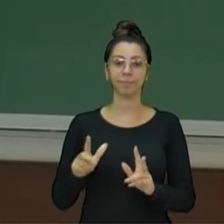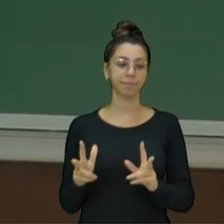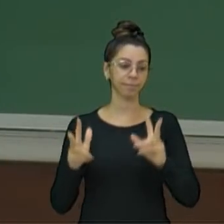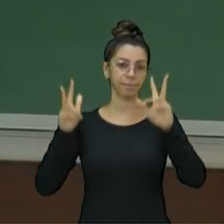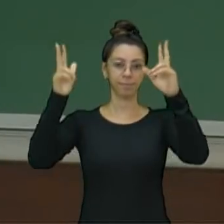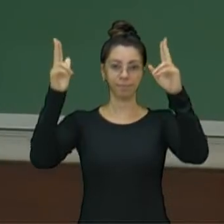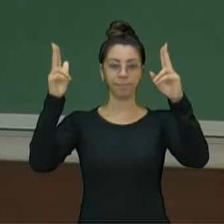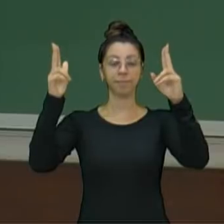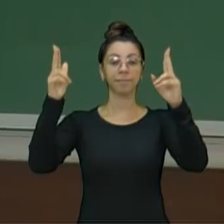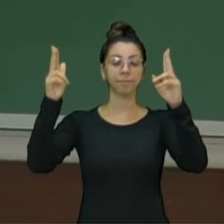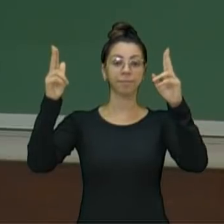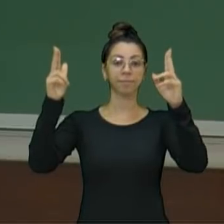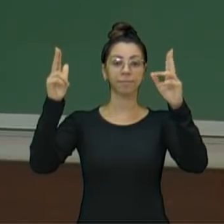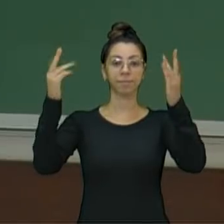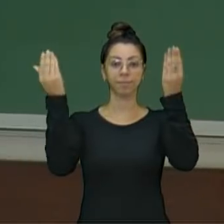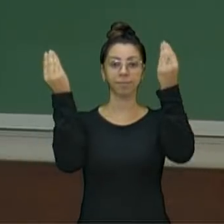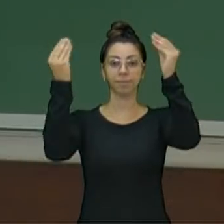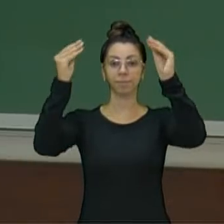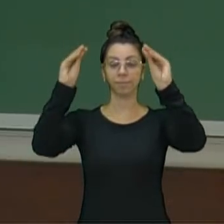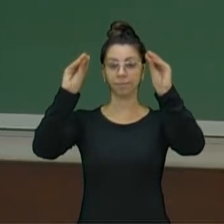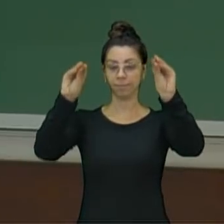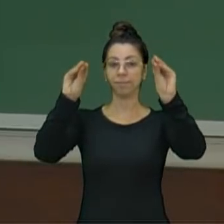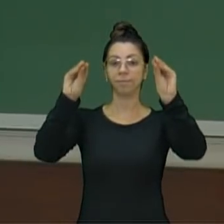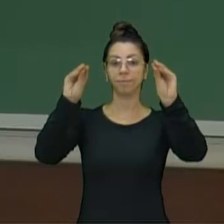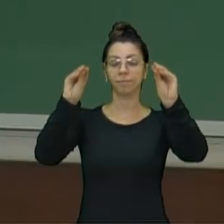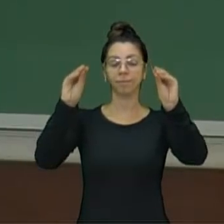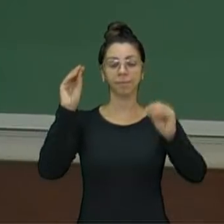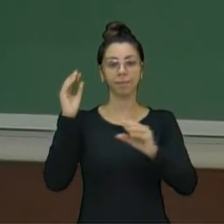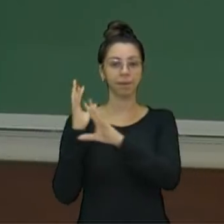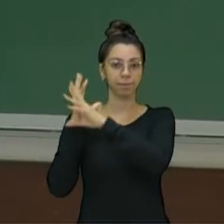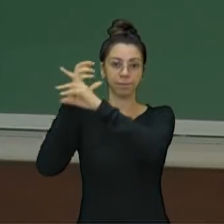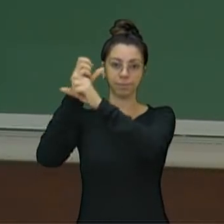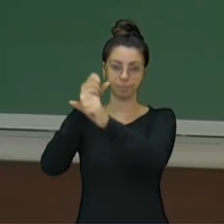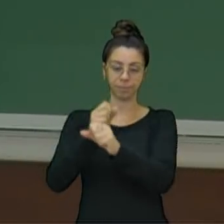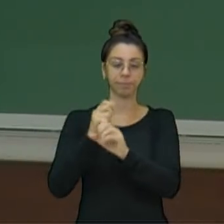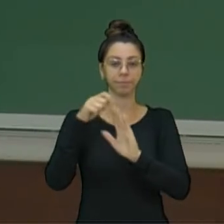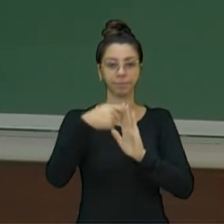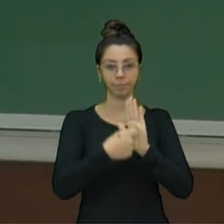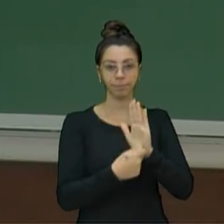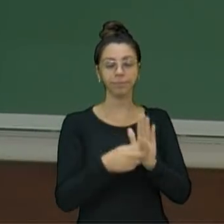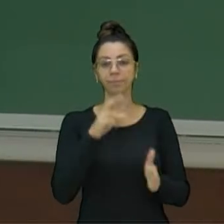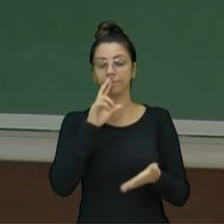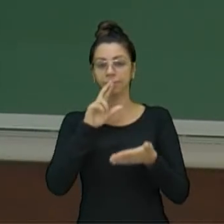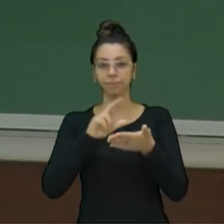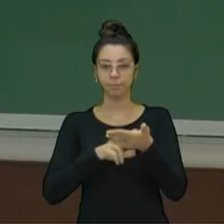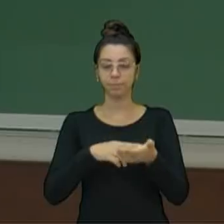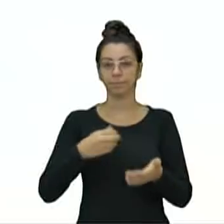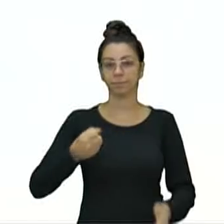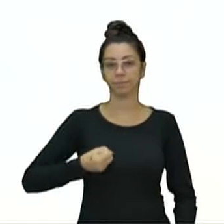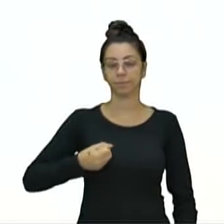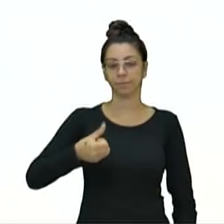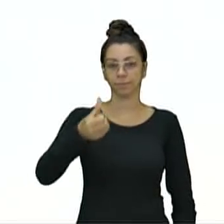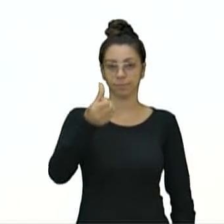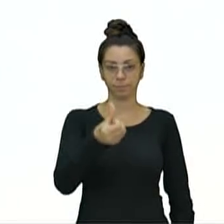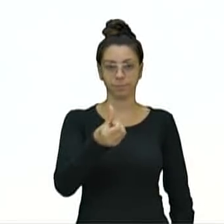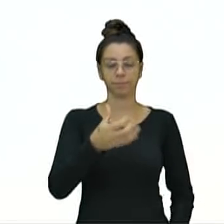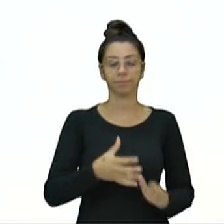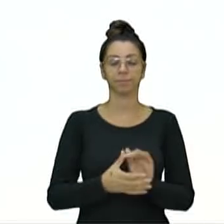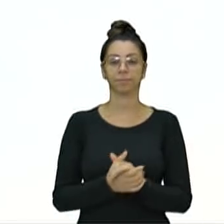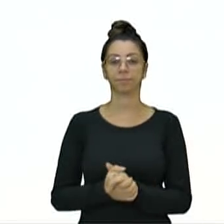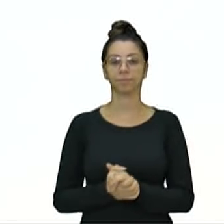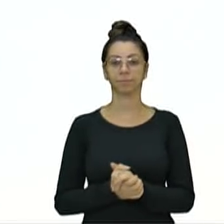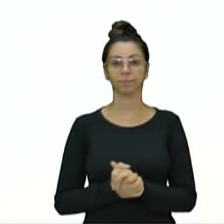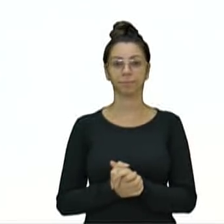Eu coloquei aqui para vocês um trecho da lembrança dele, do texto, para que vocês respondam a número 6. Qual das